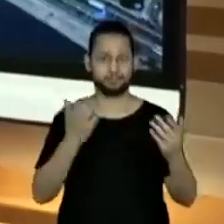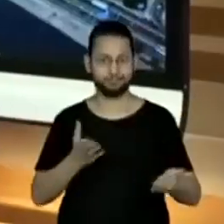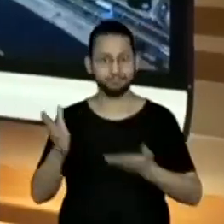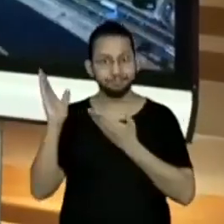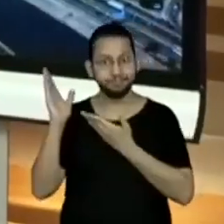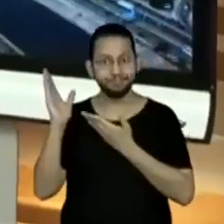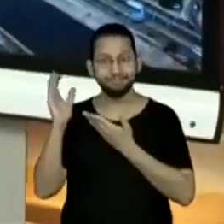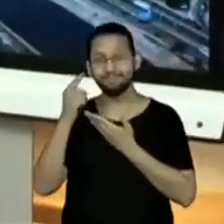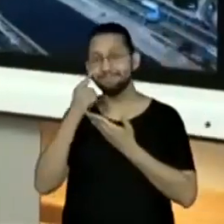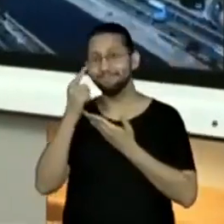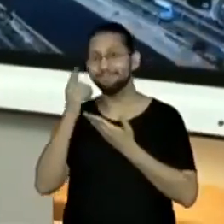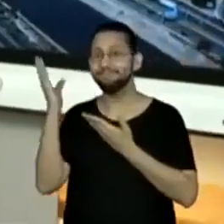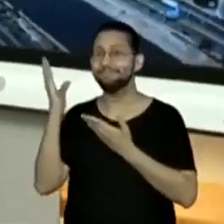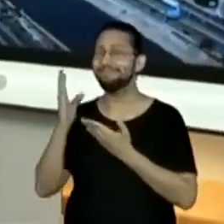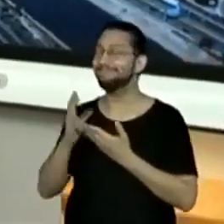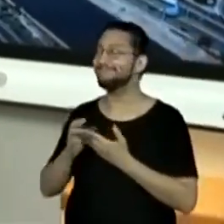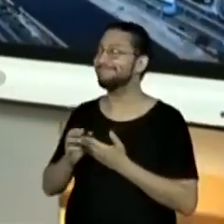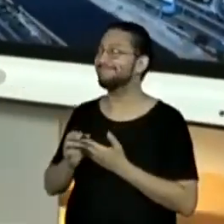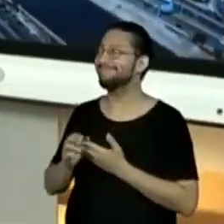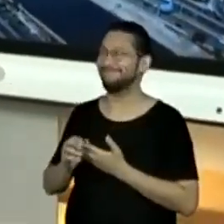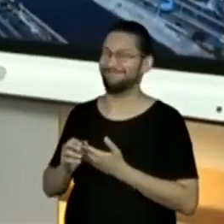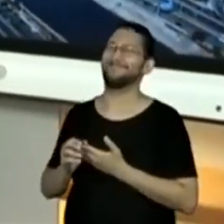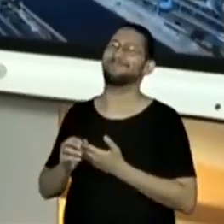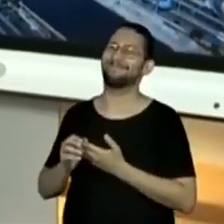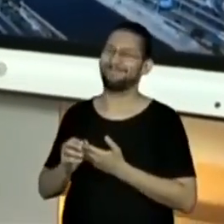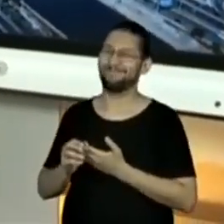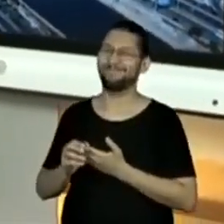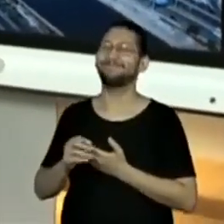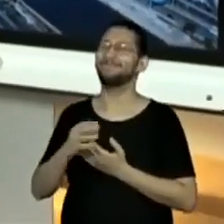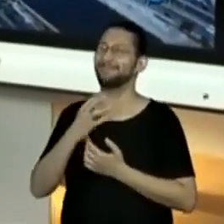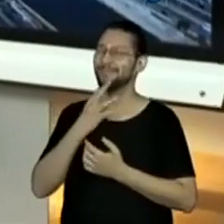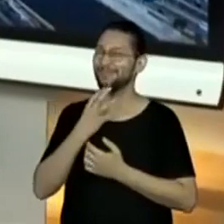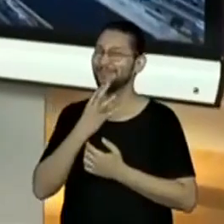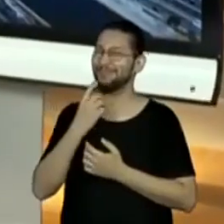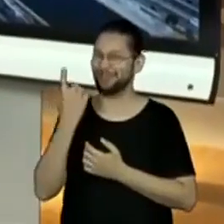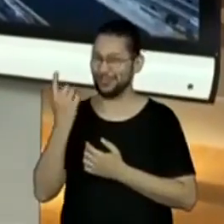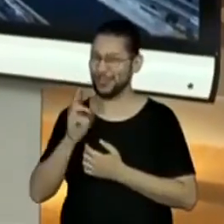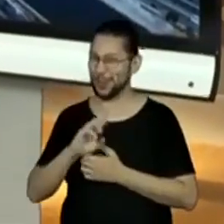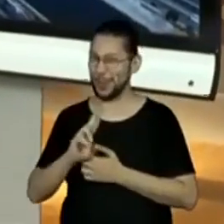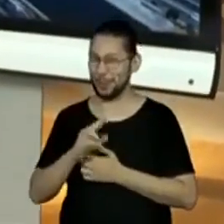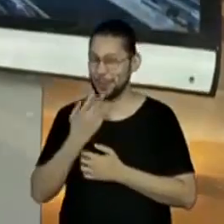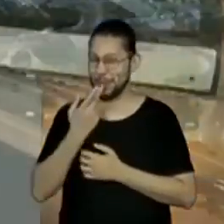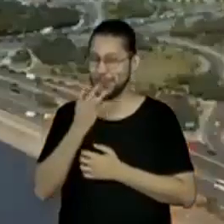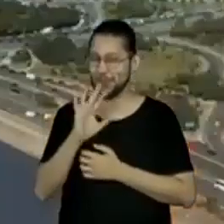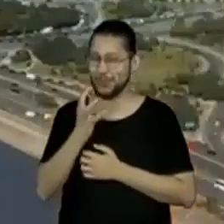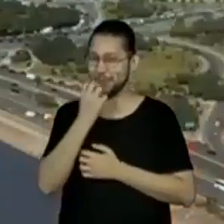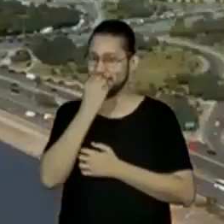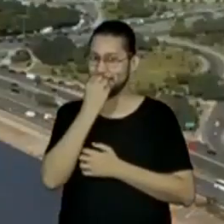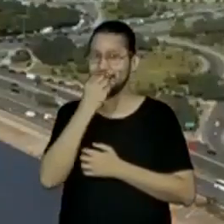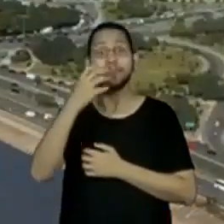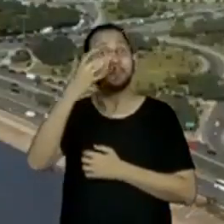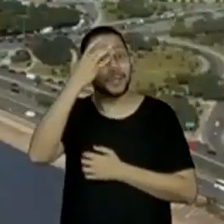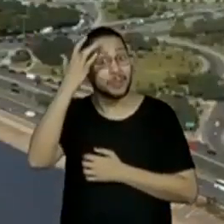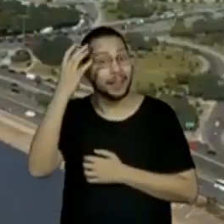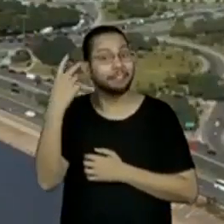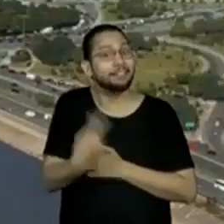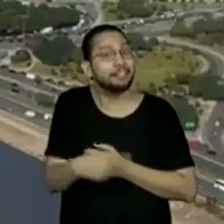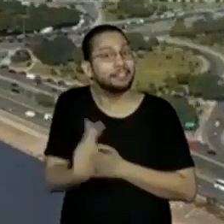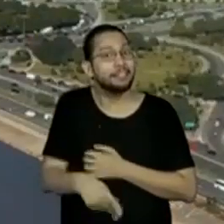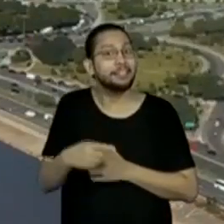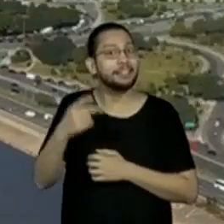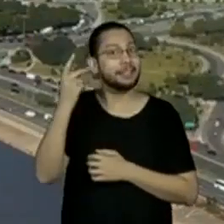talvez do mesmo rio. Não vou falar o nome desse rio, mas para quem é da cidade de São